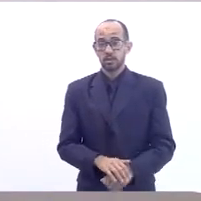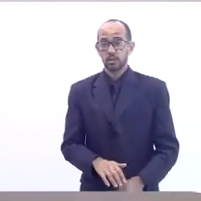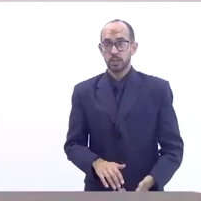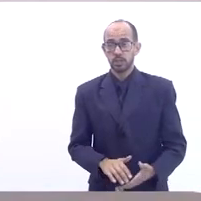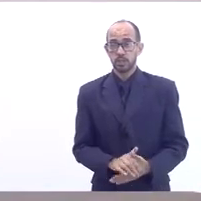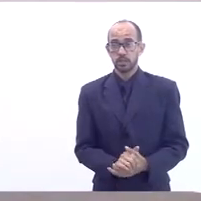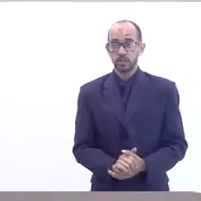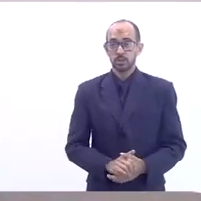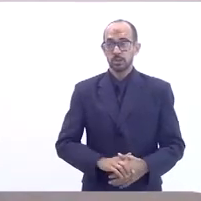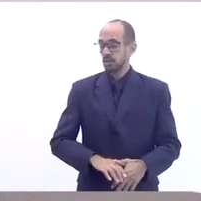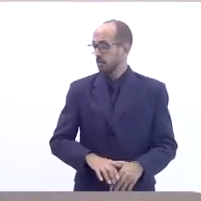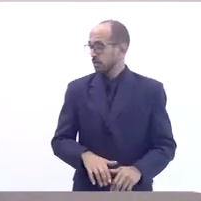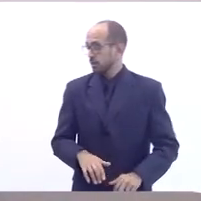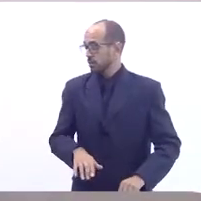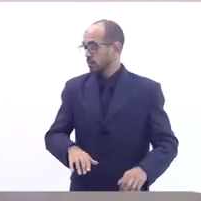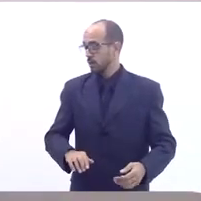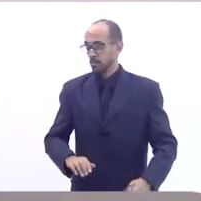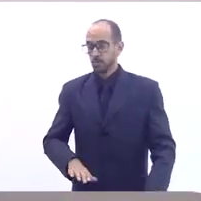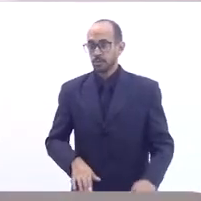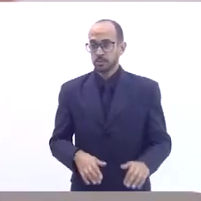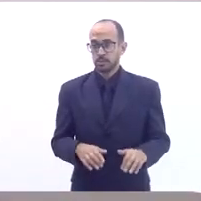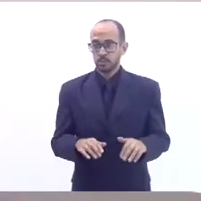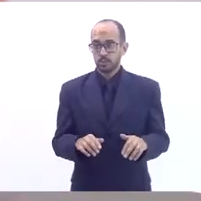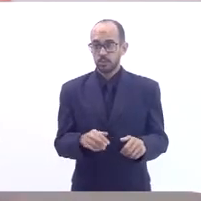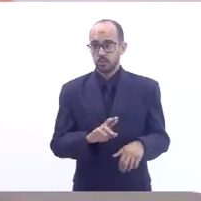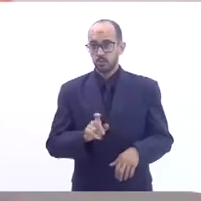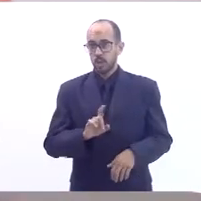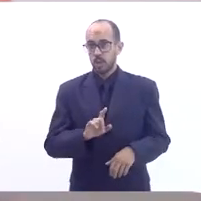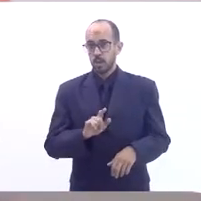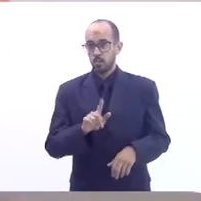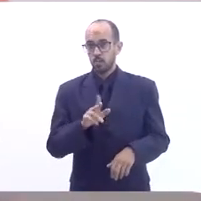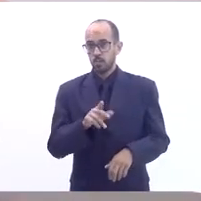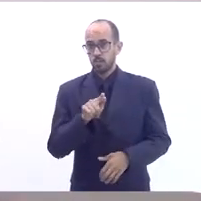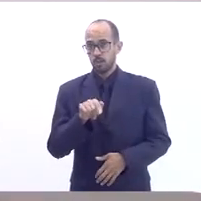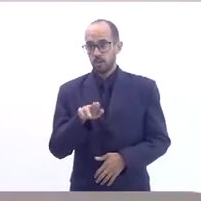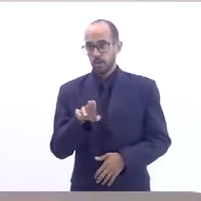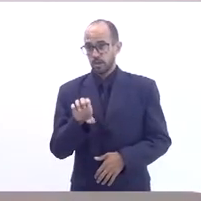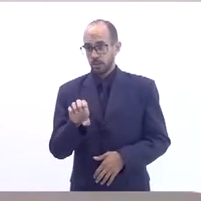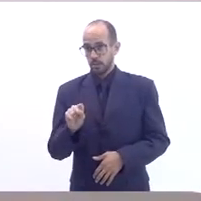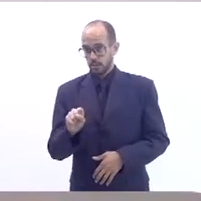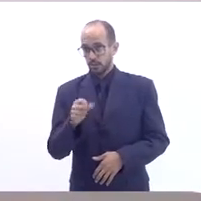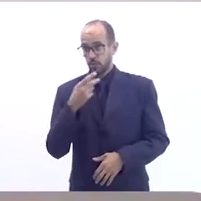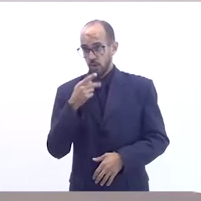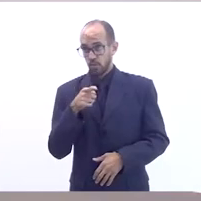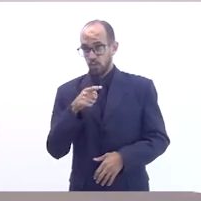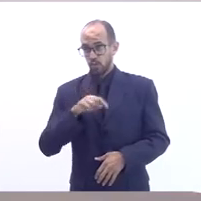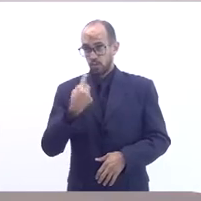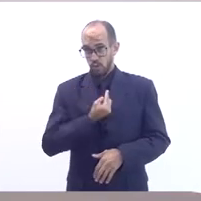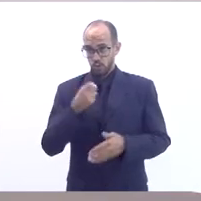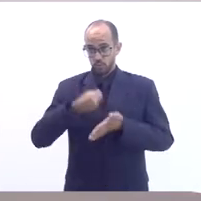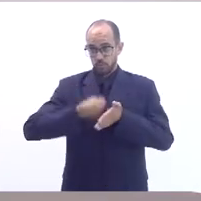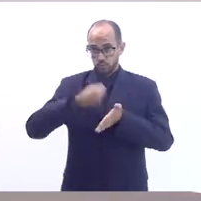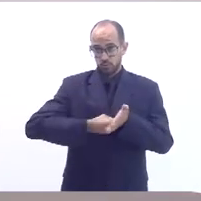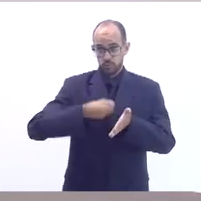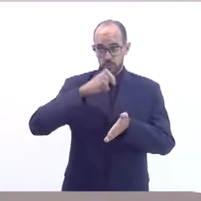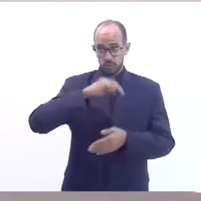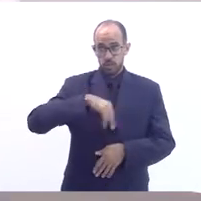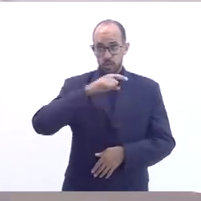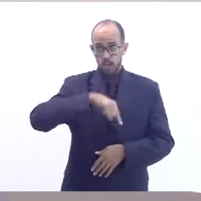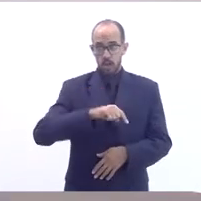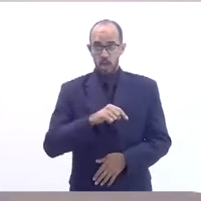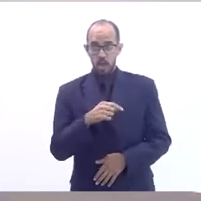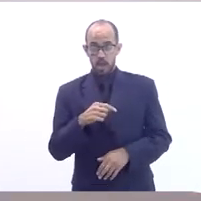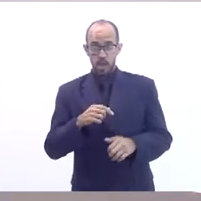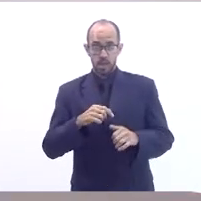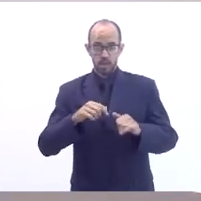que nós aqui como a Beth falou nós somos os ativistas mas é importante e vocês vão falar disso